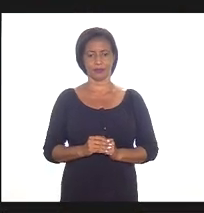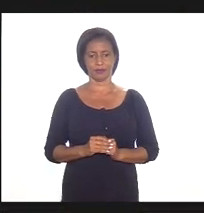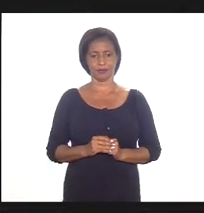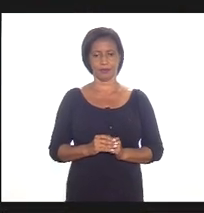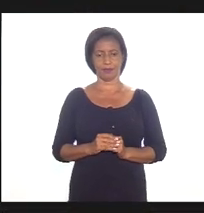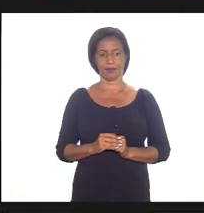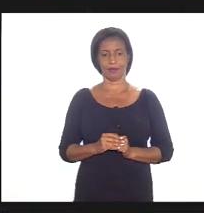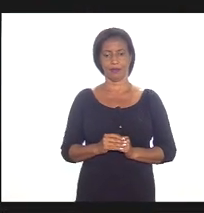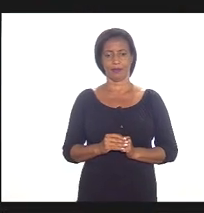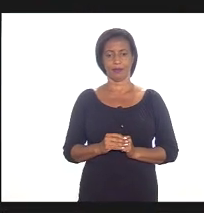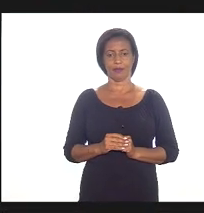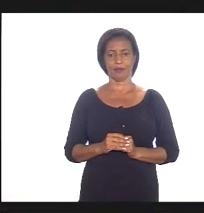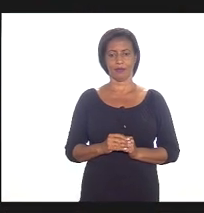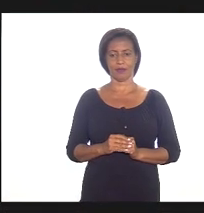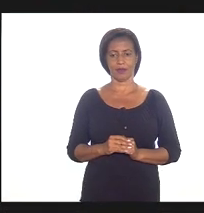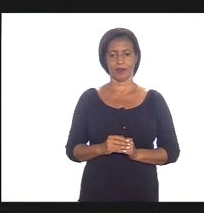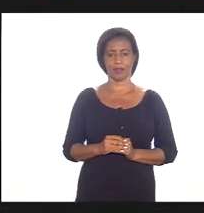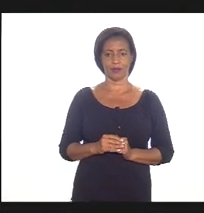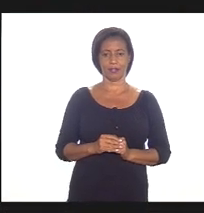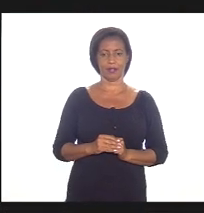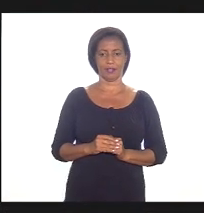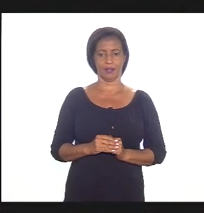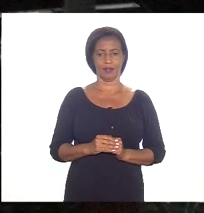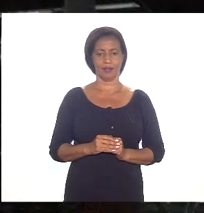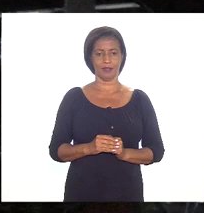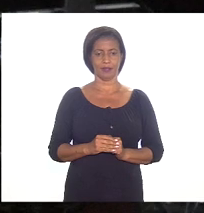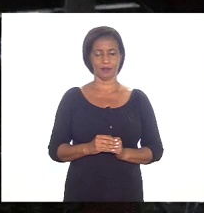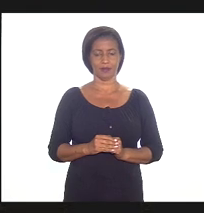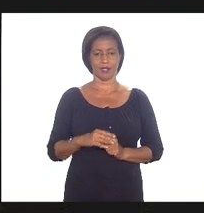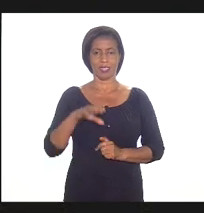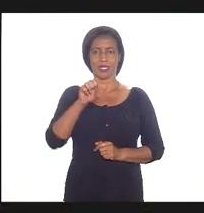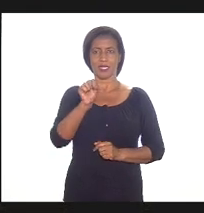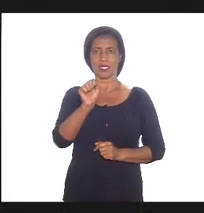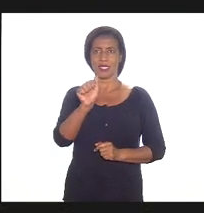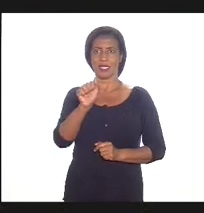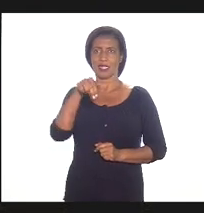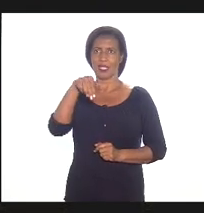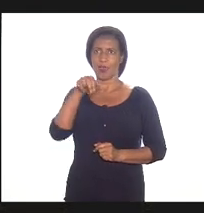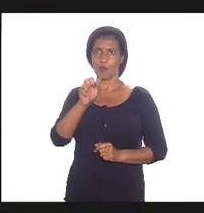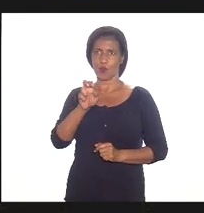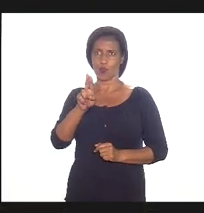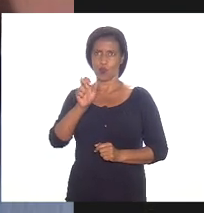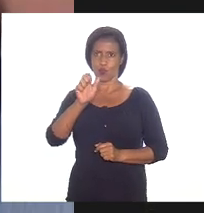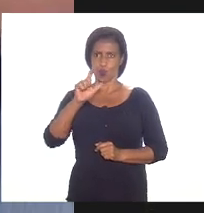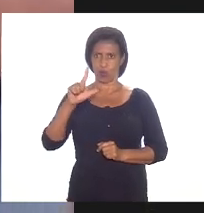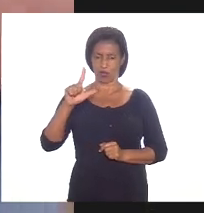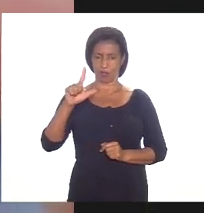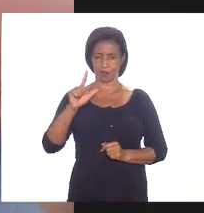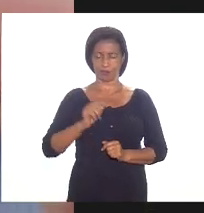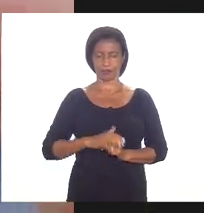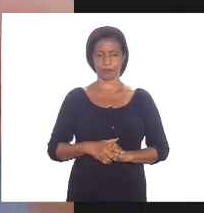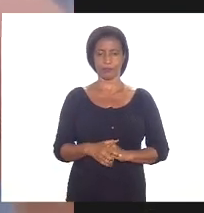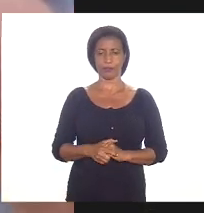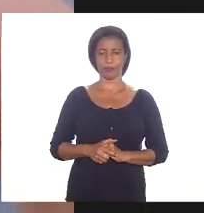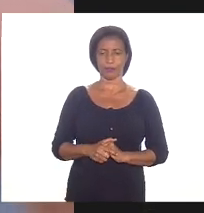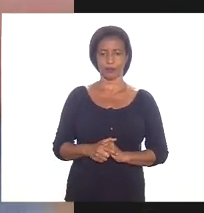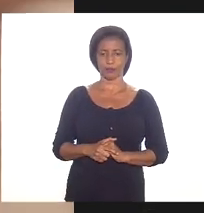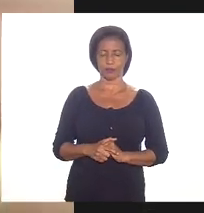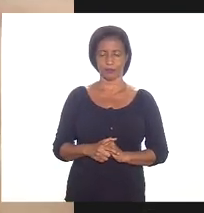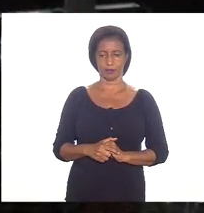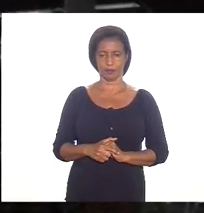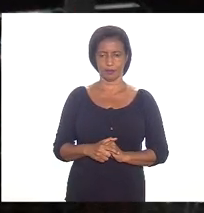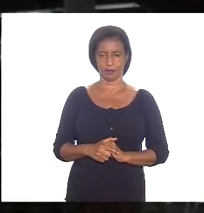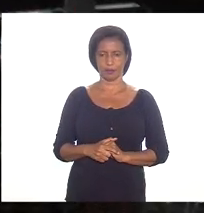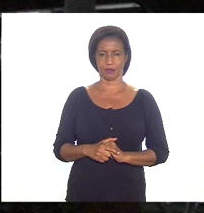Ordem. Presidente, pela ordem. Sim, Samuel. As sessões vão ser agora.